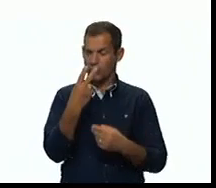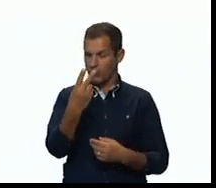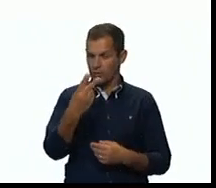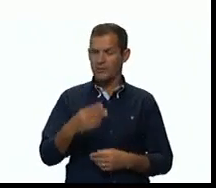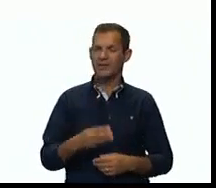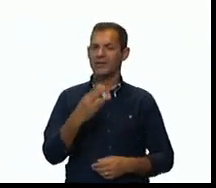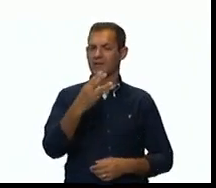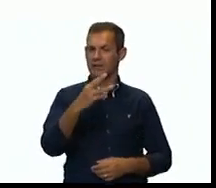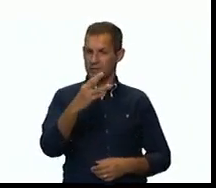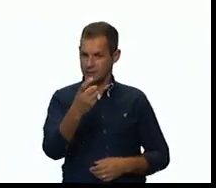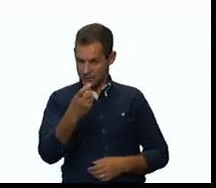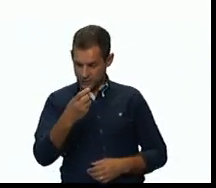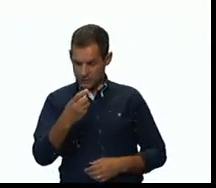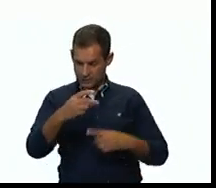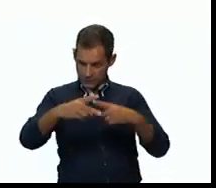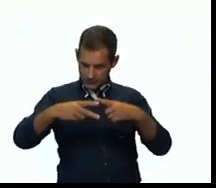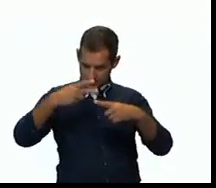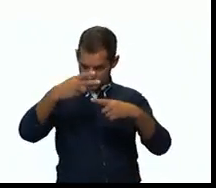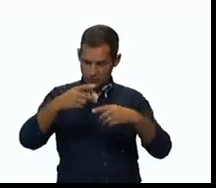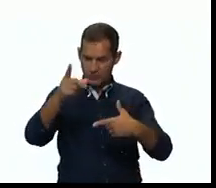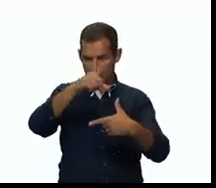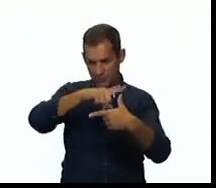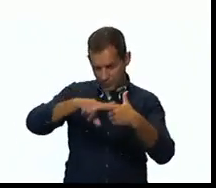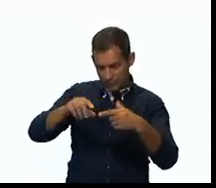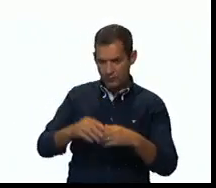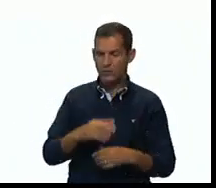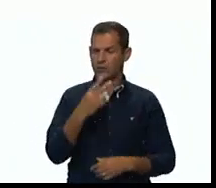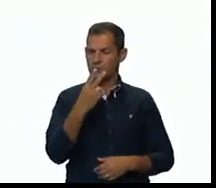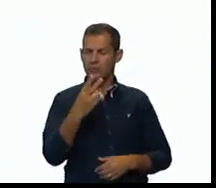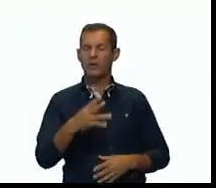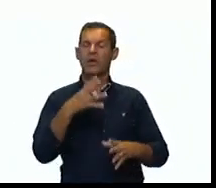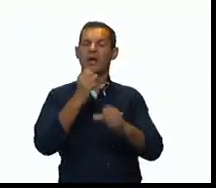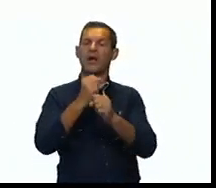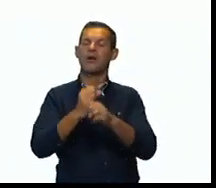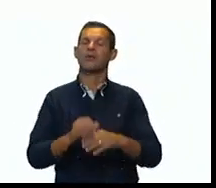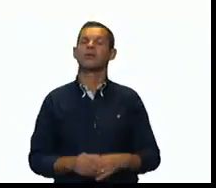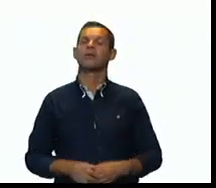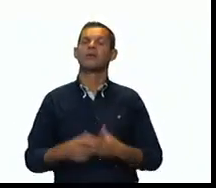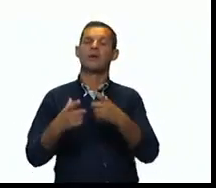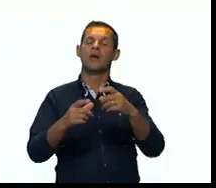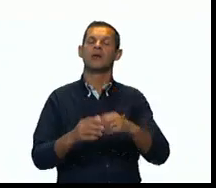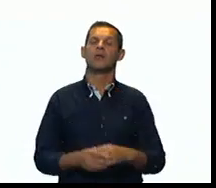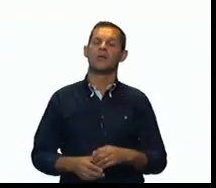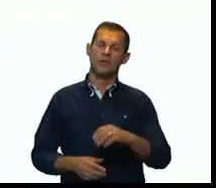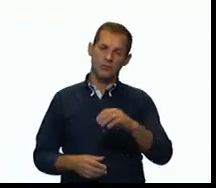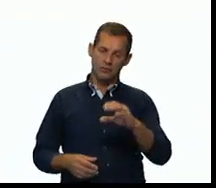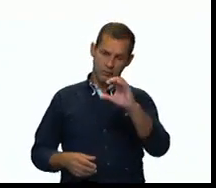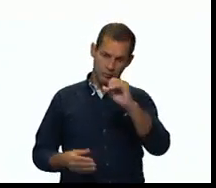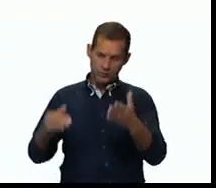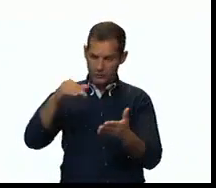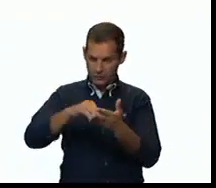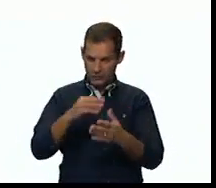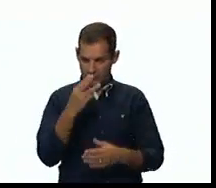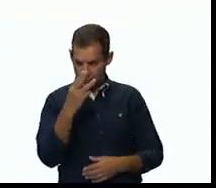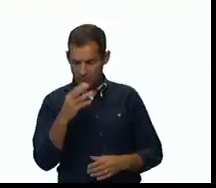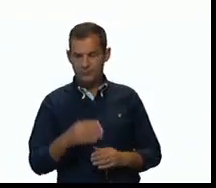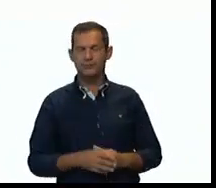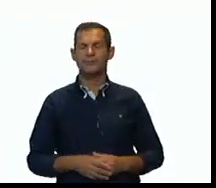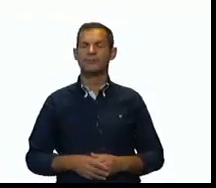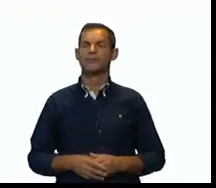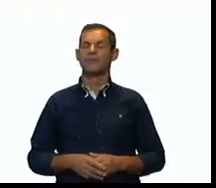Então, 3x² dividido por 2. Calculados em que pontos? No ponto 0 e no ponto